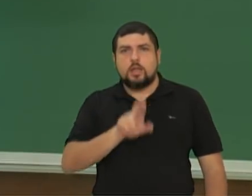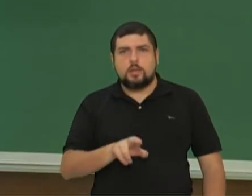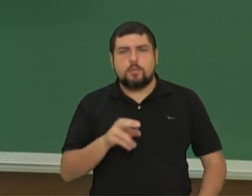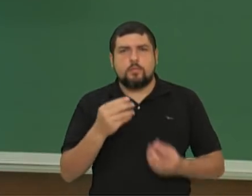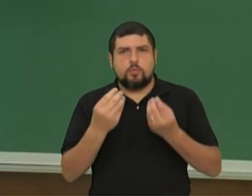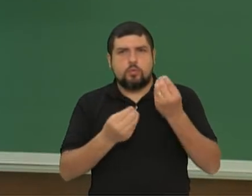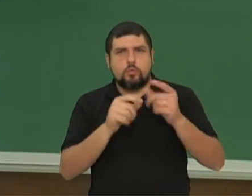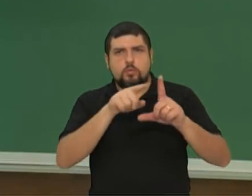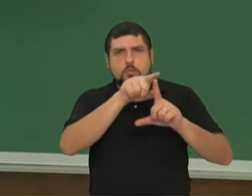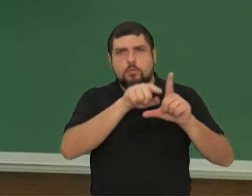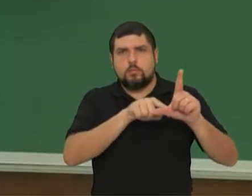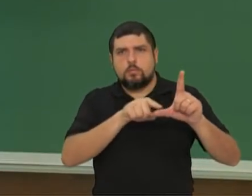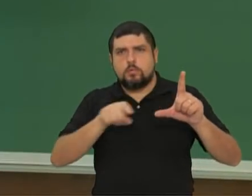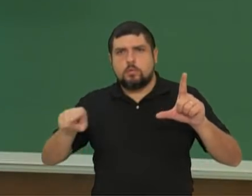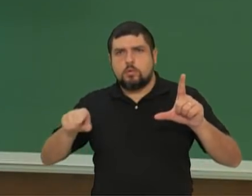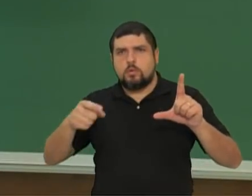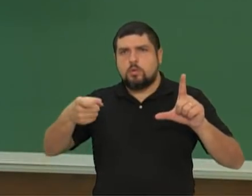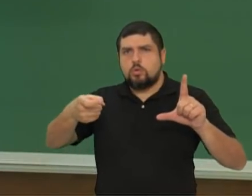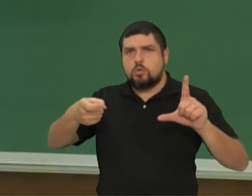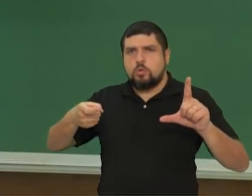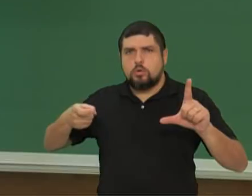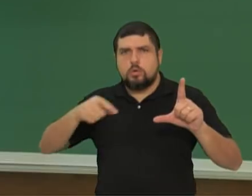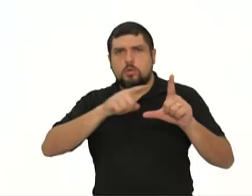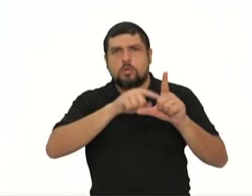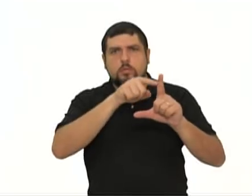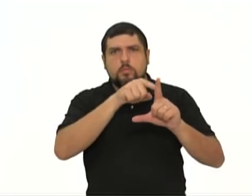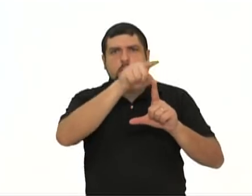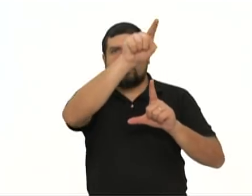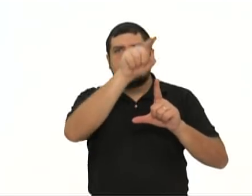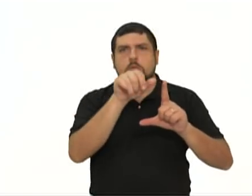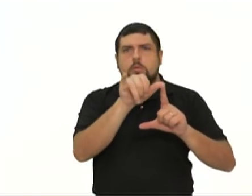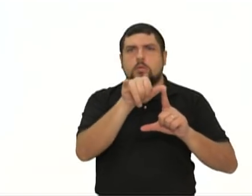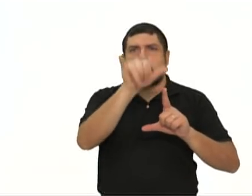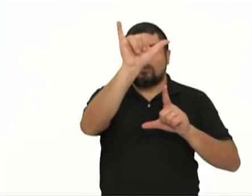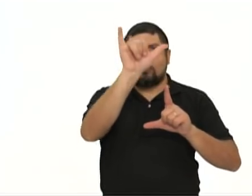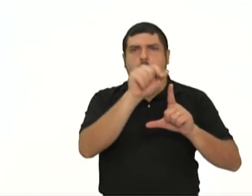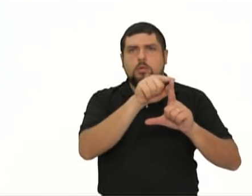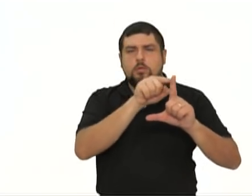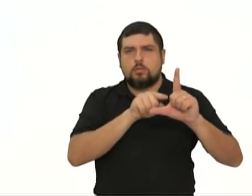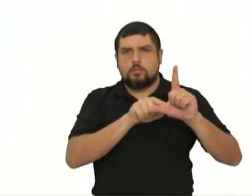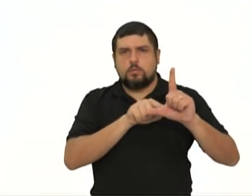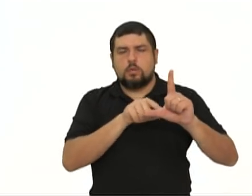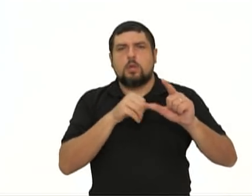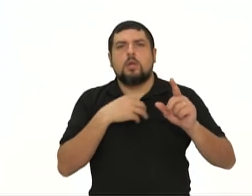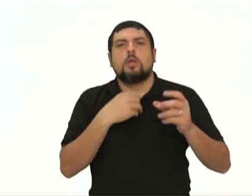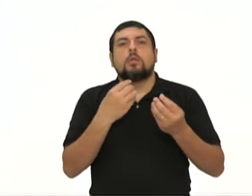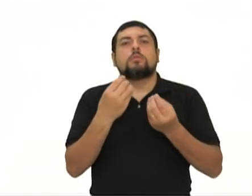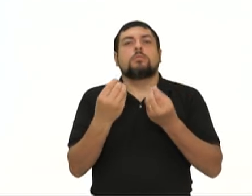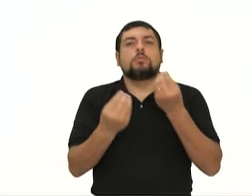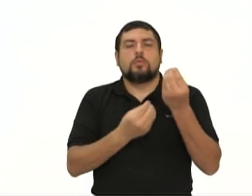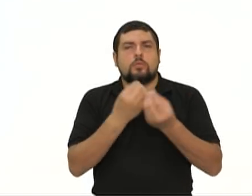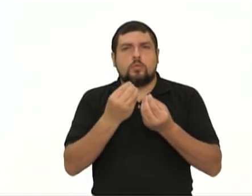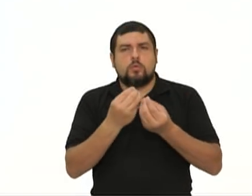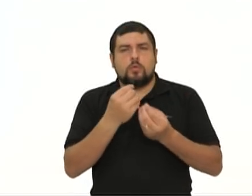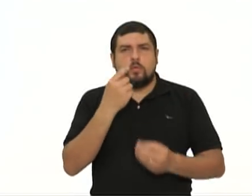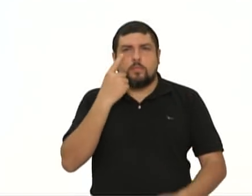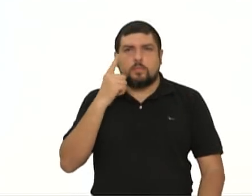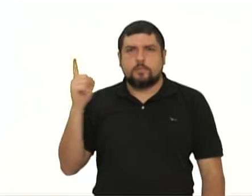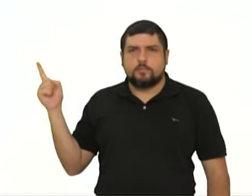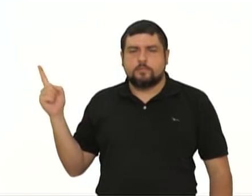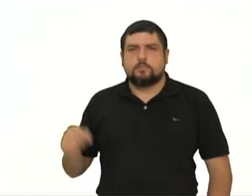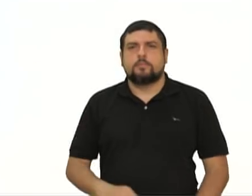Eixo x na horizontal, eixo y na vertical. A gente marcou o